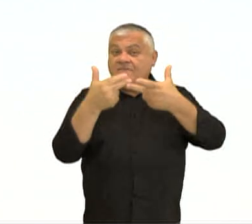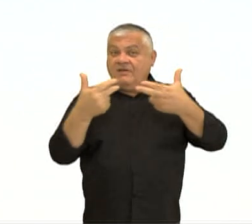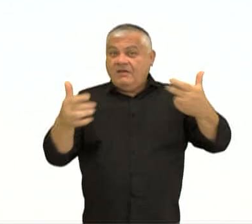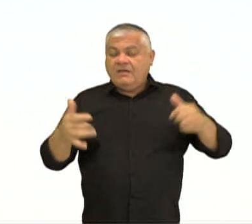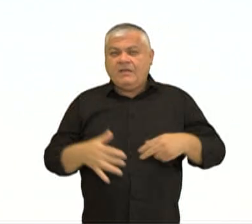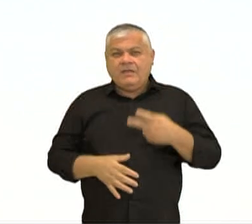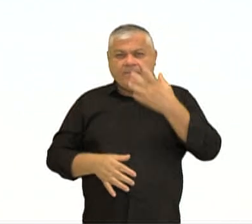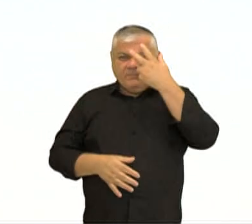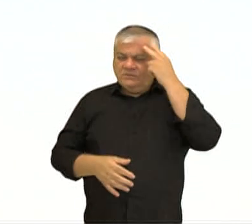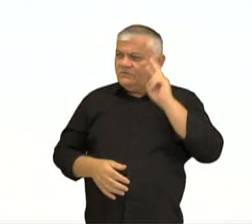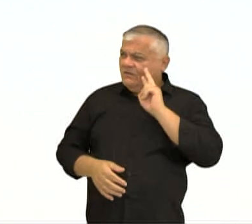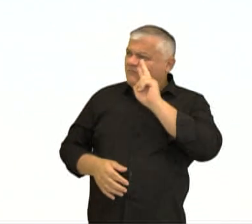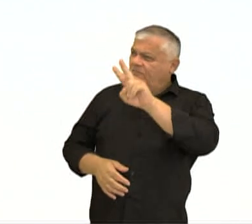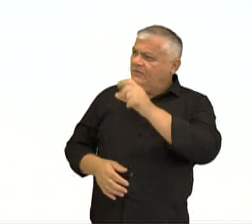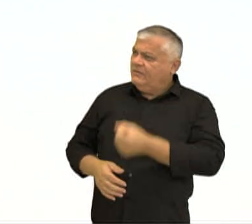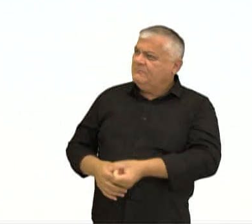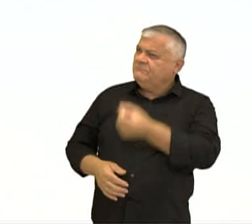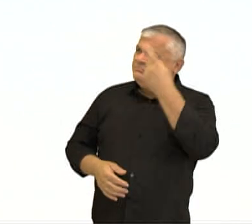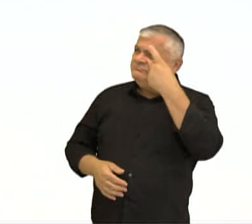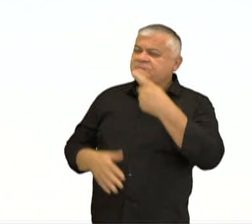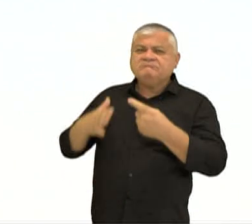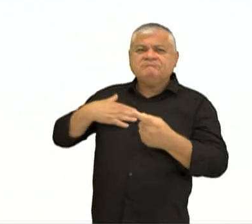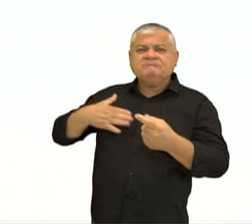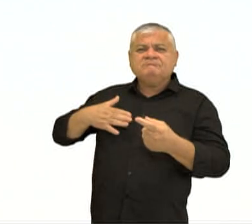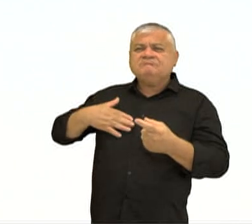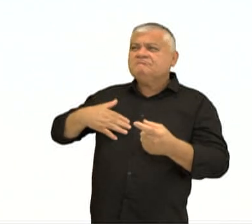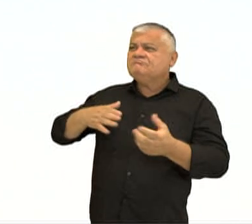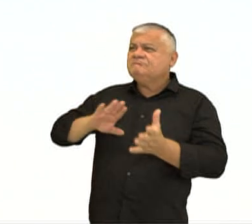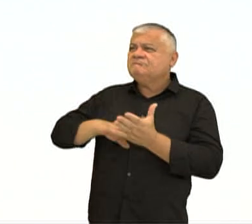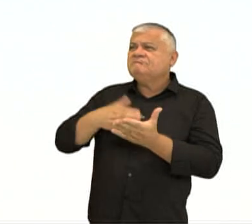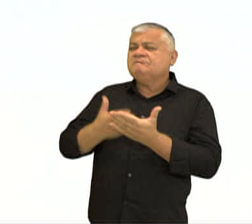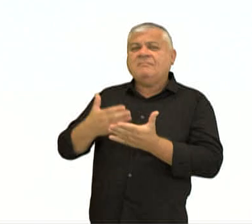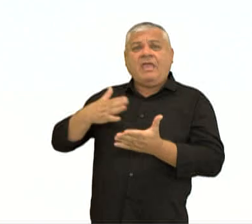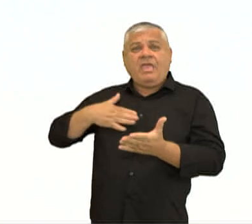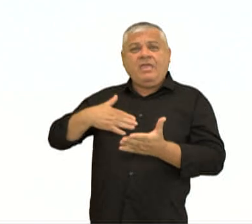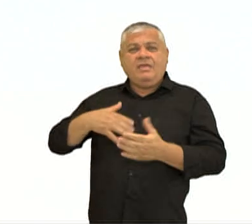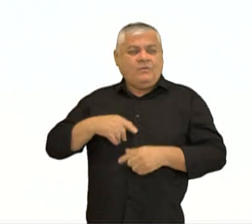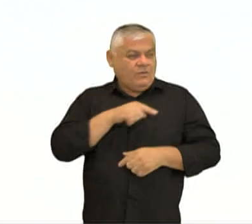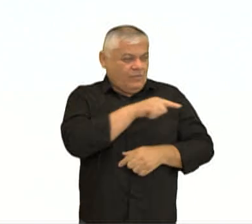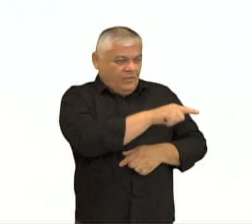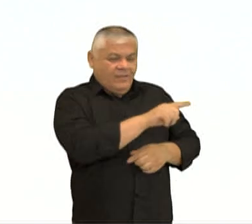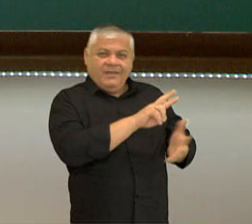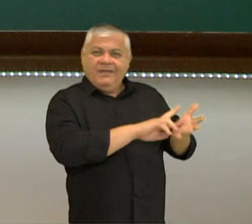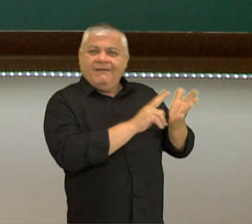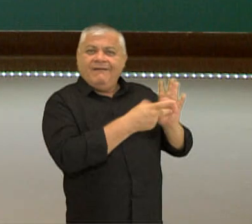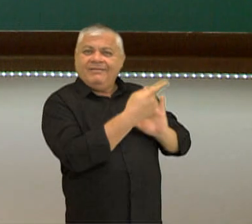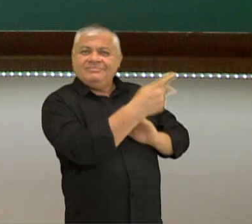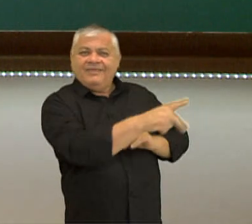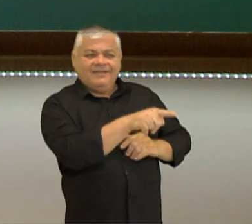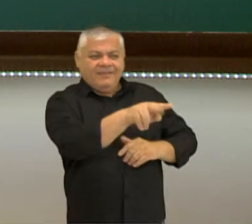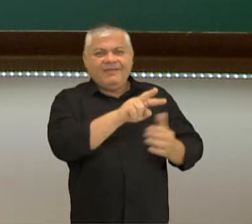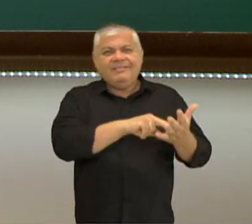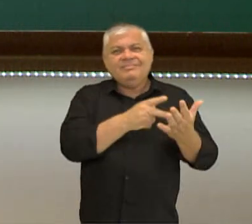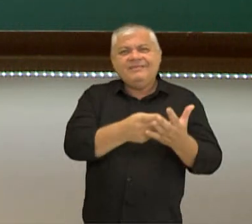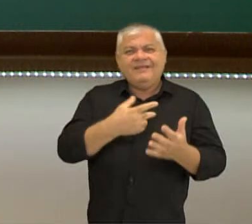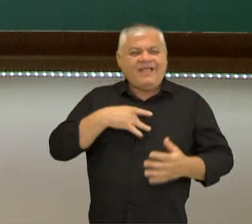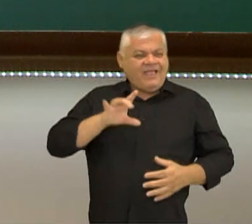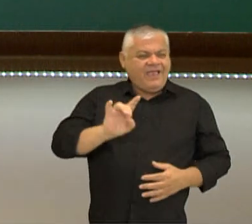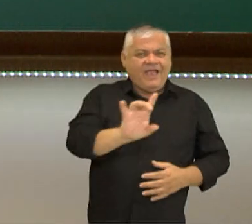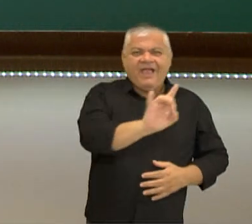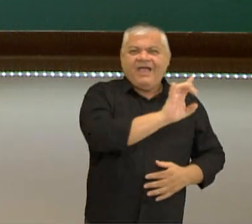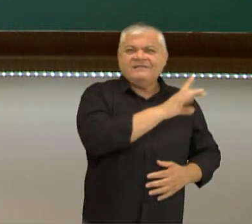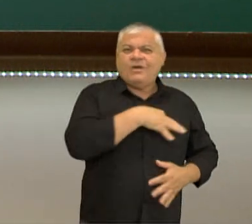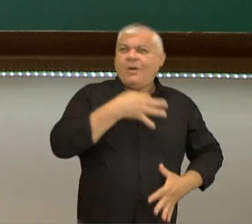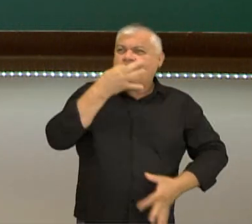observar aquela obra vai ter a sua leitura da obra. Mas o certo é que o Banksy sempre vai querer criticar e